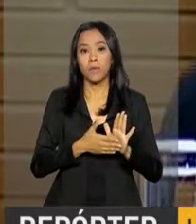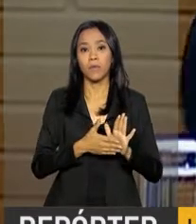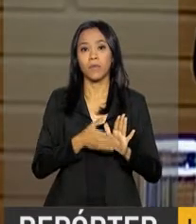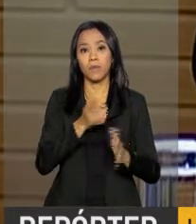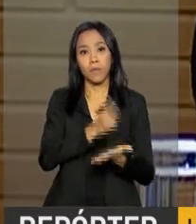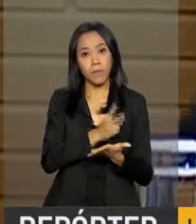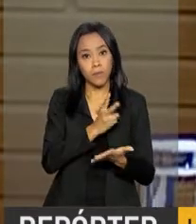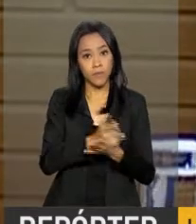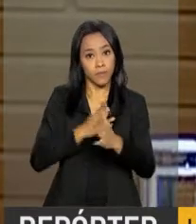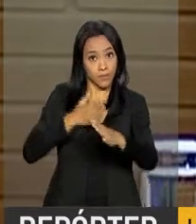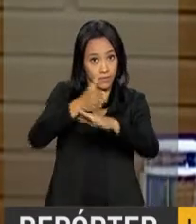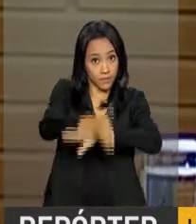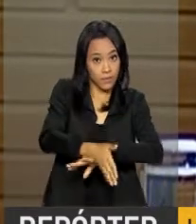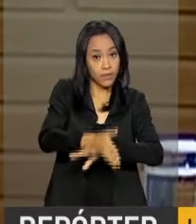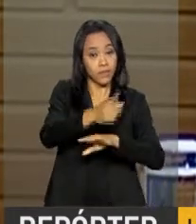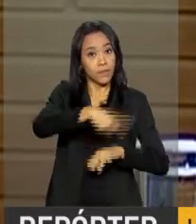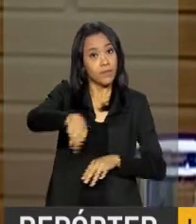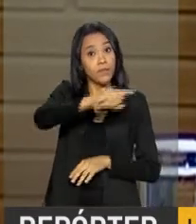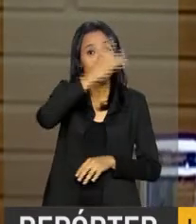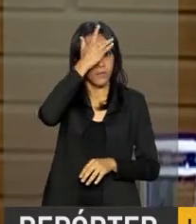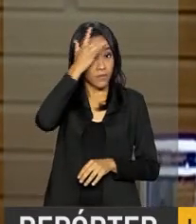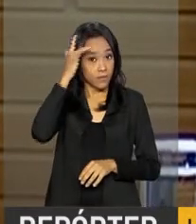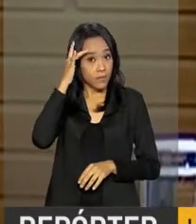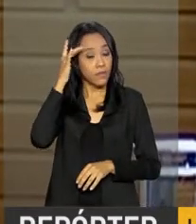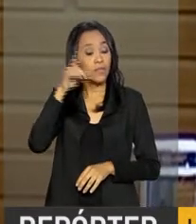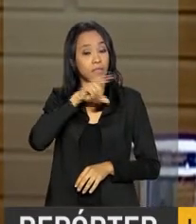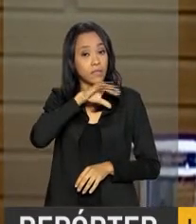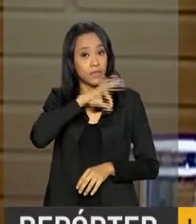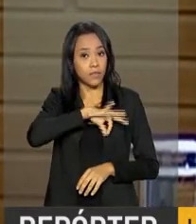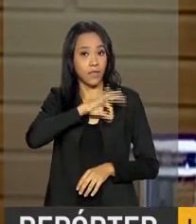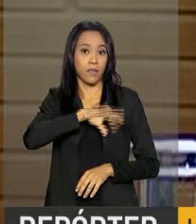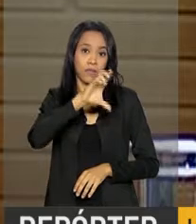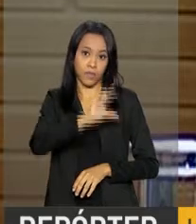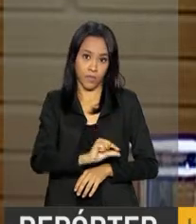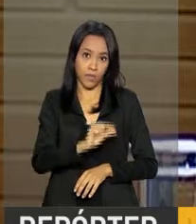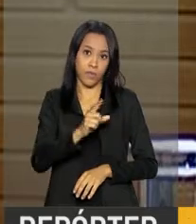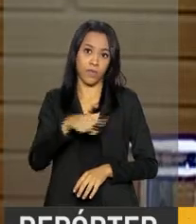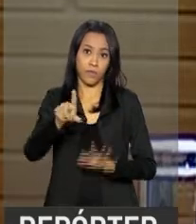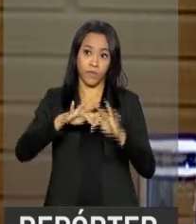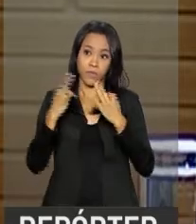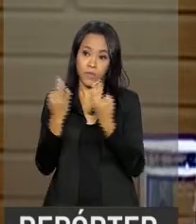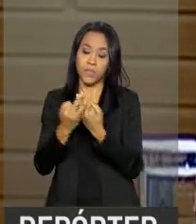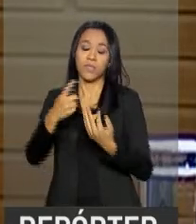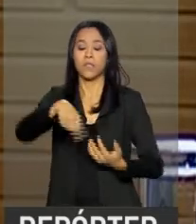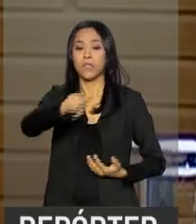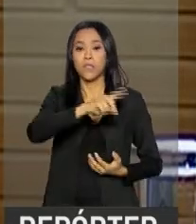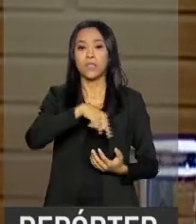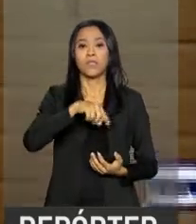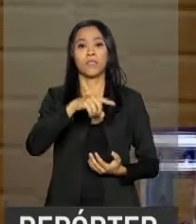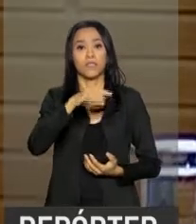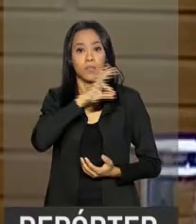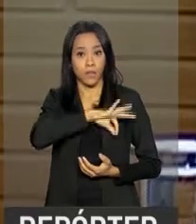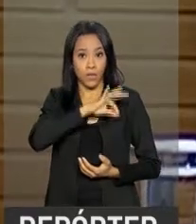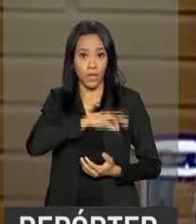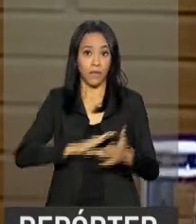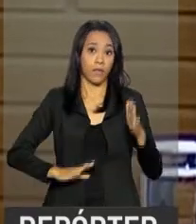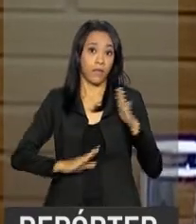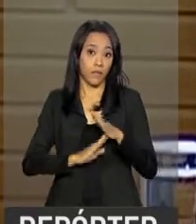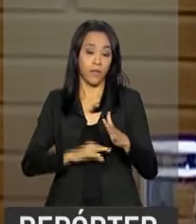majoritário daqueles com menor renda, estudantes em famílias com renda mensal per capita de